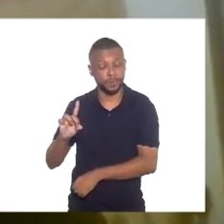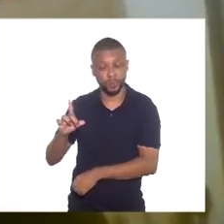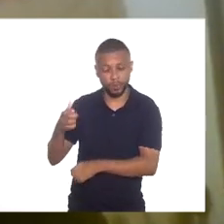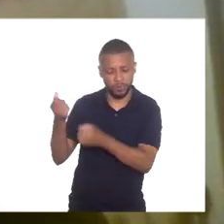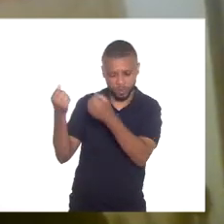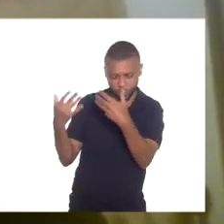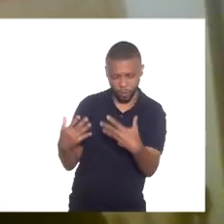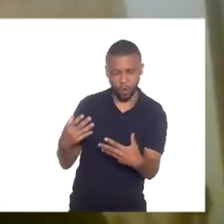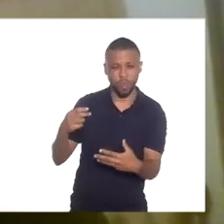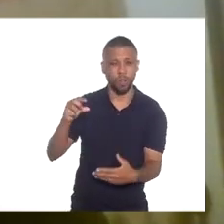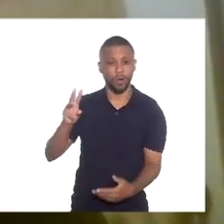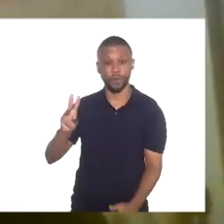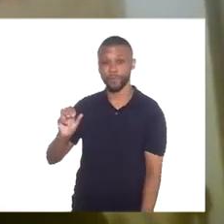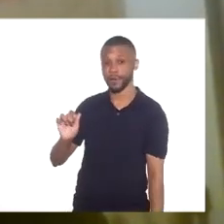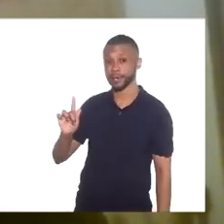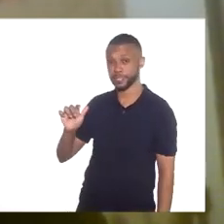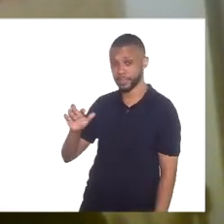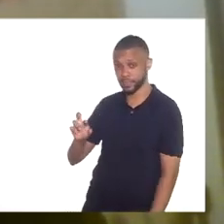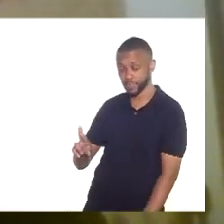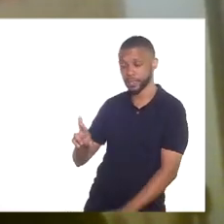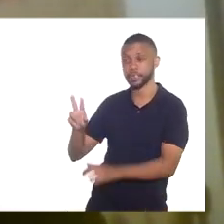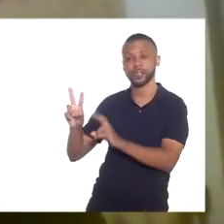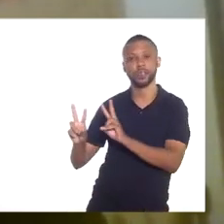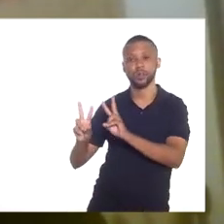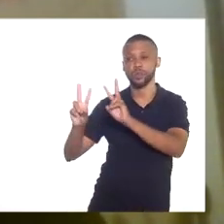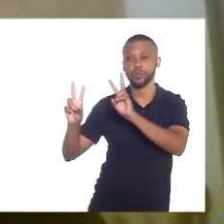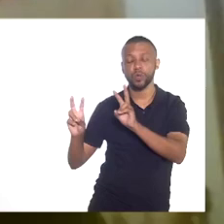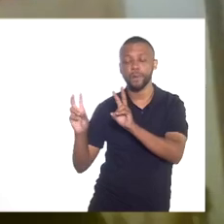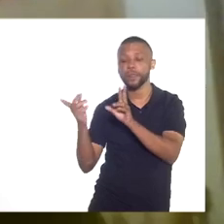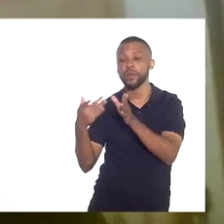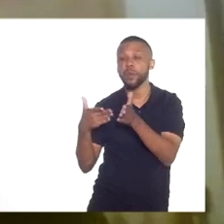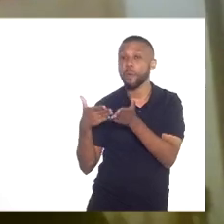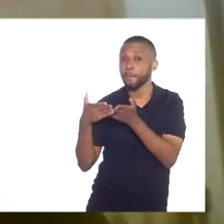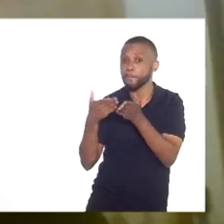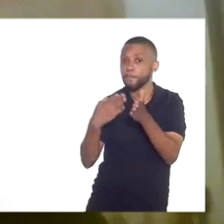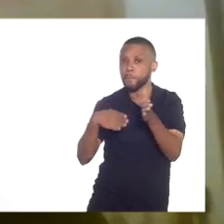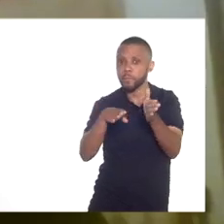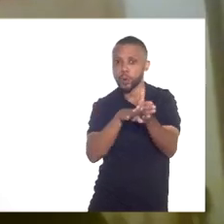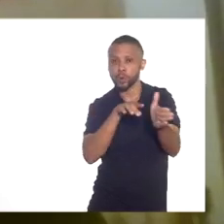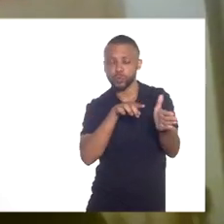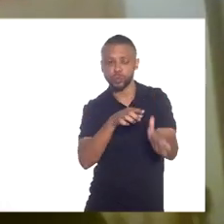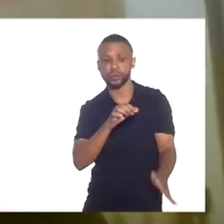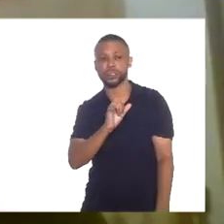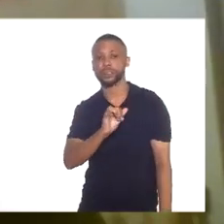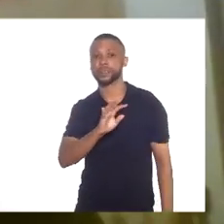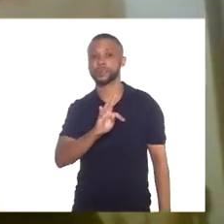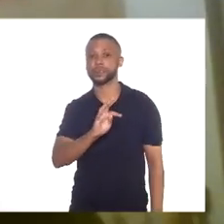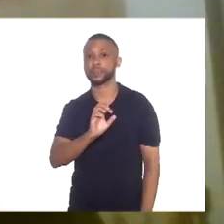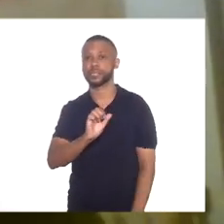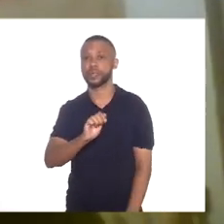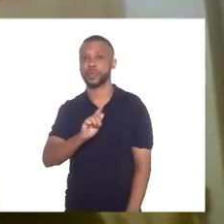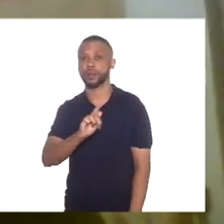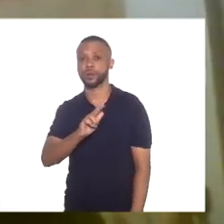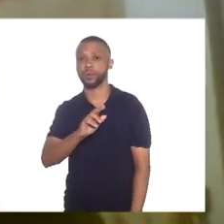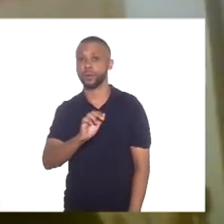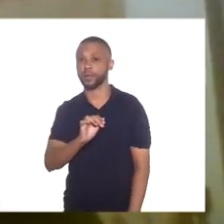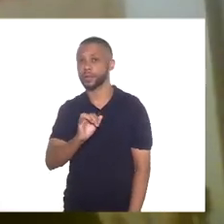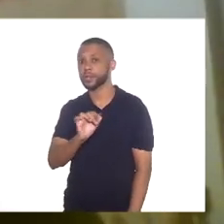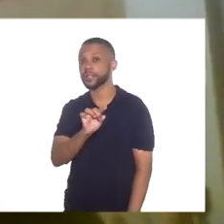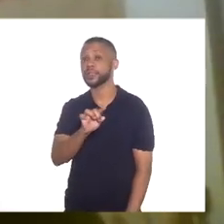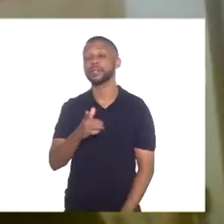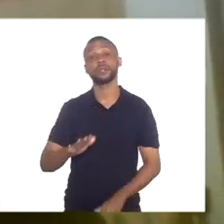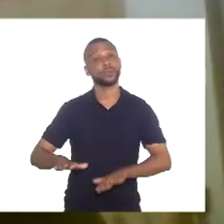Victor, né, em torno do porto de Itaguaí, ali na, porque esses desenvolvimentos, esses polos